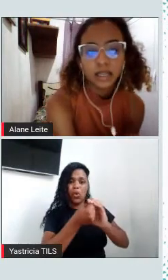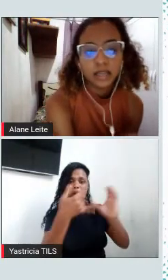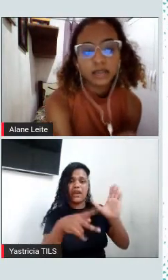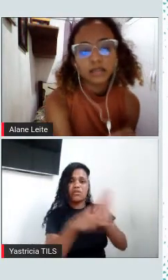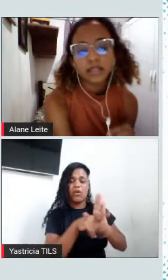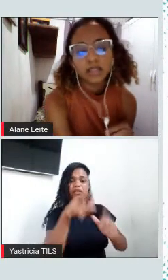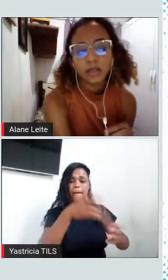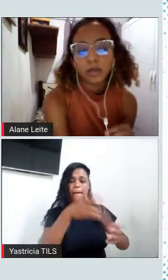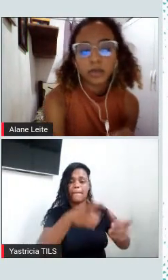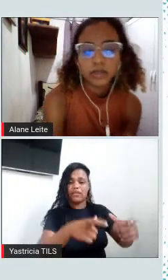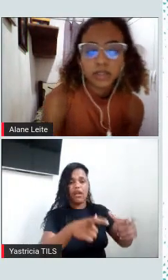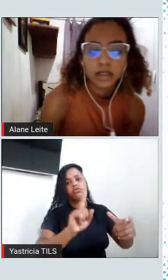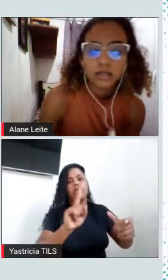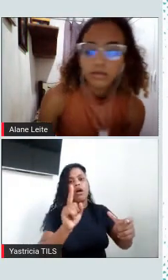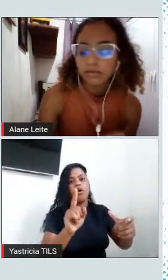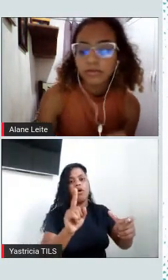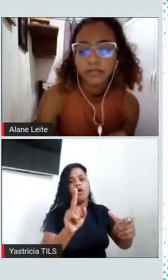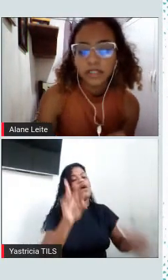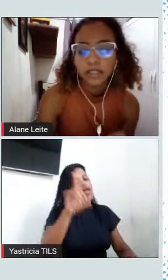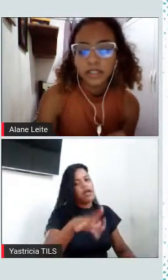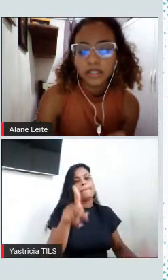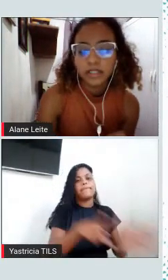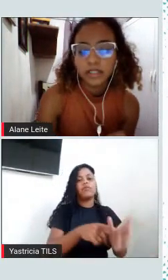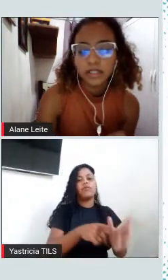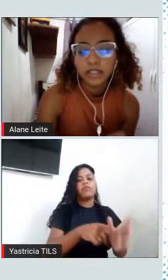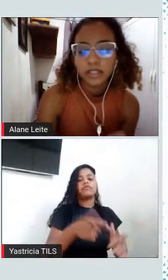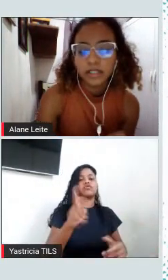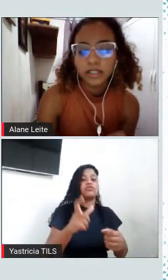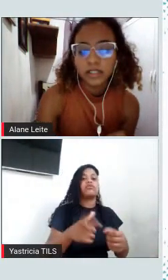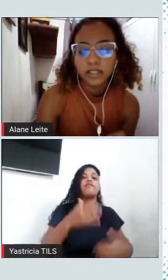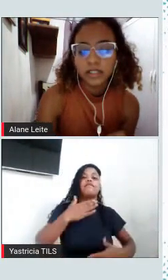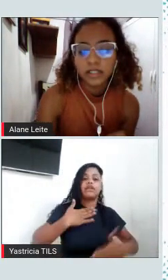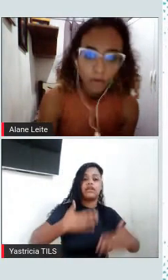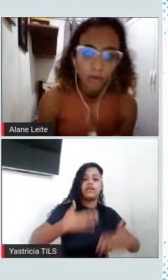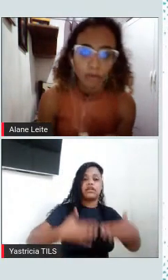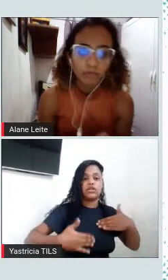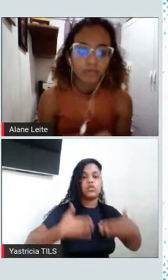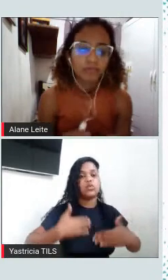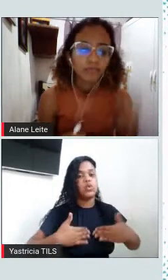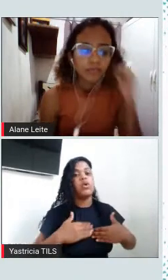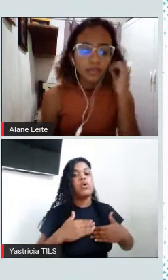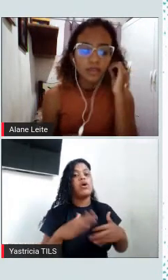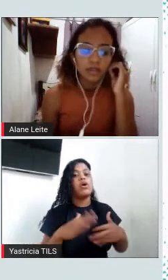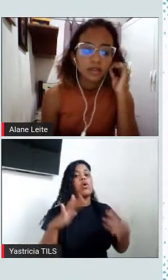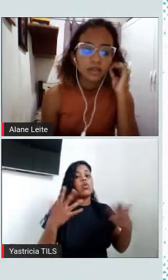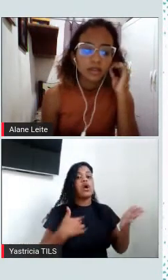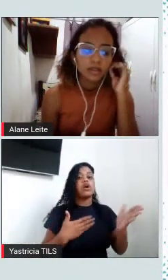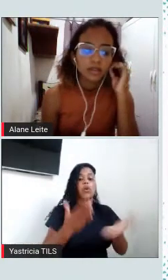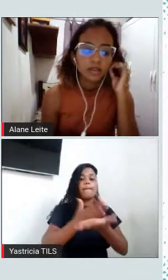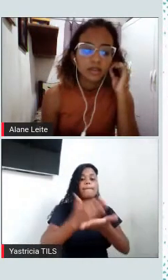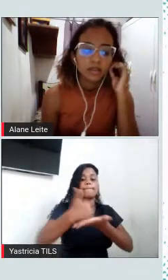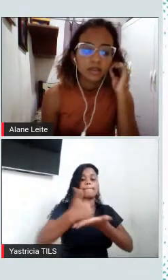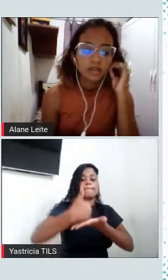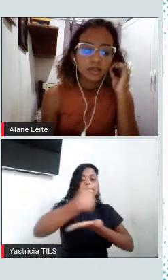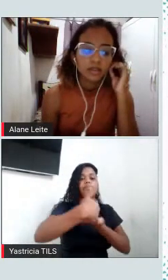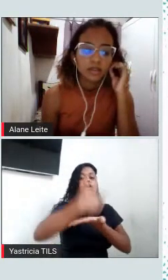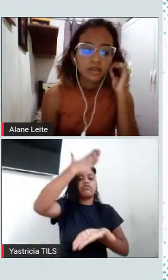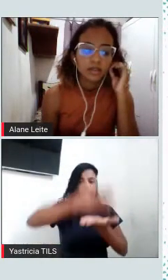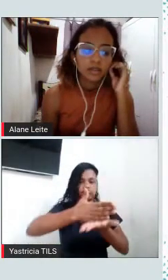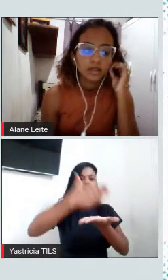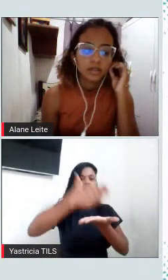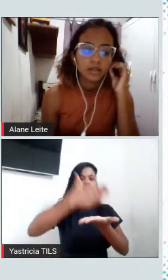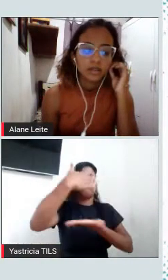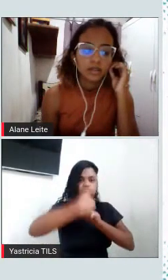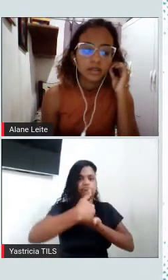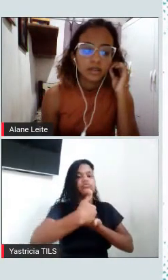né? Então, vai ser um processo físico. Quando a gente corta um bolo, quando a gente vai comer um bolo,